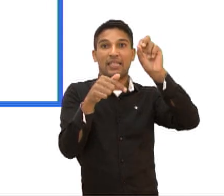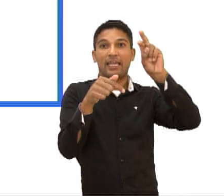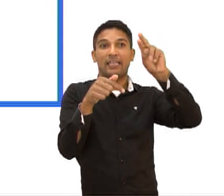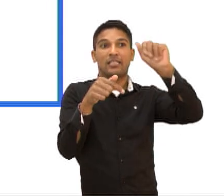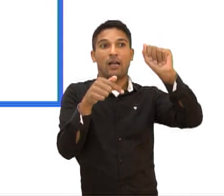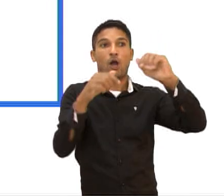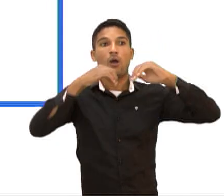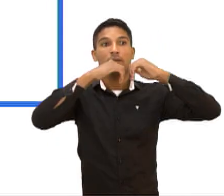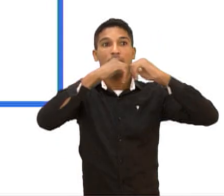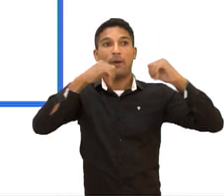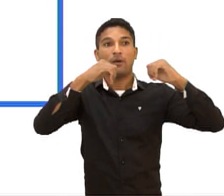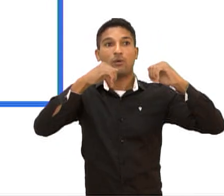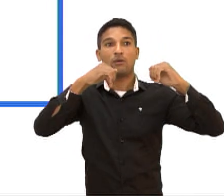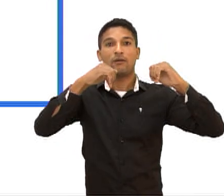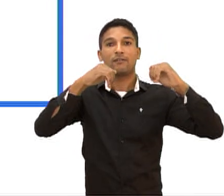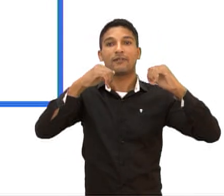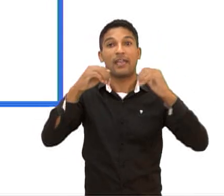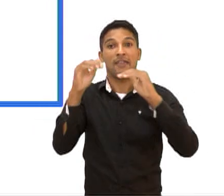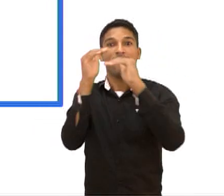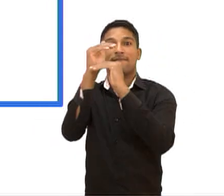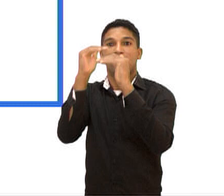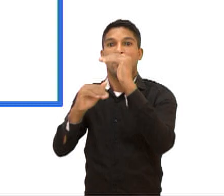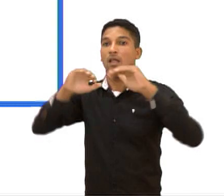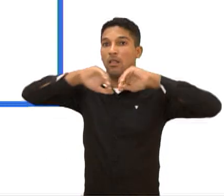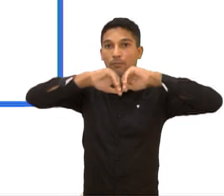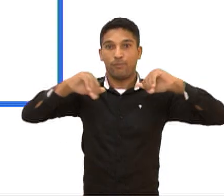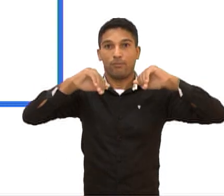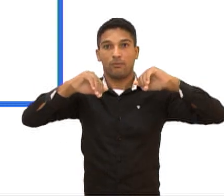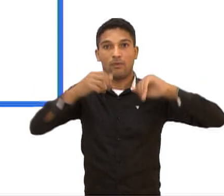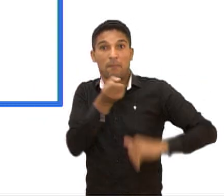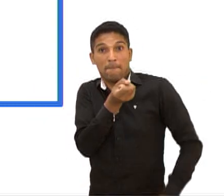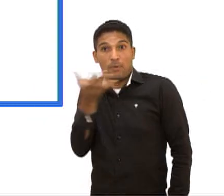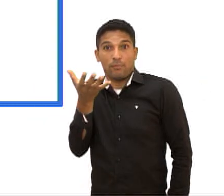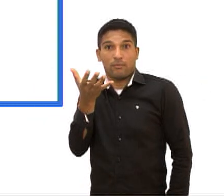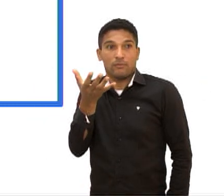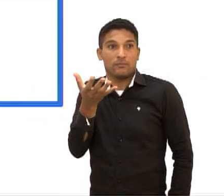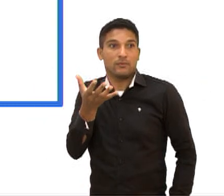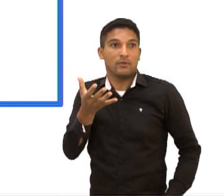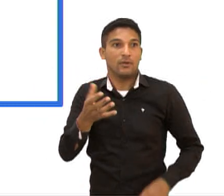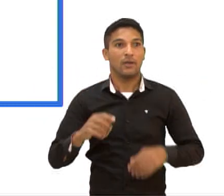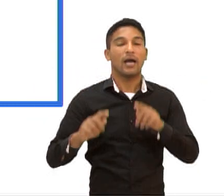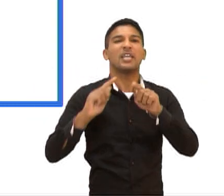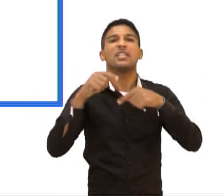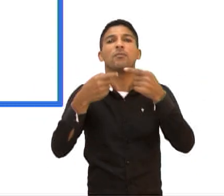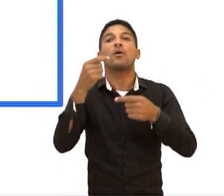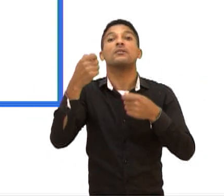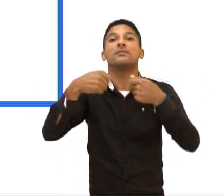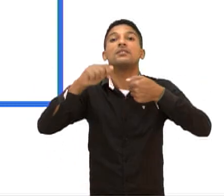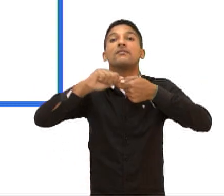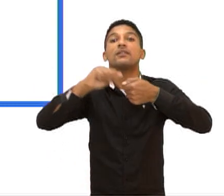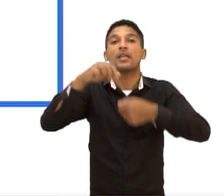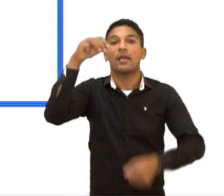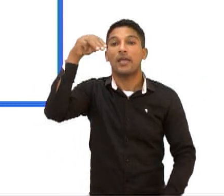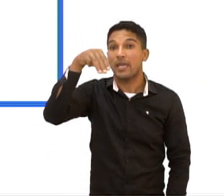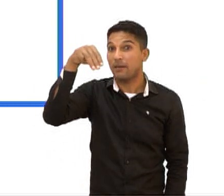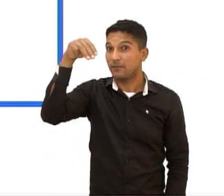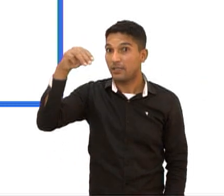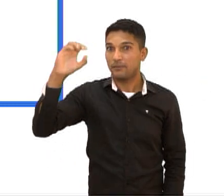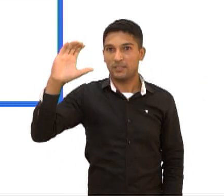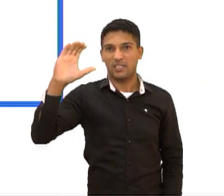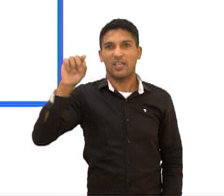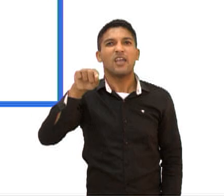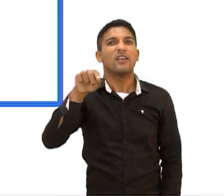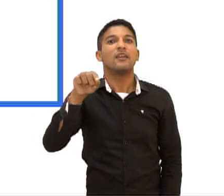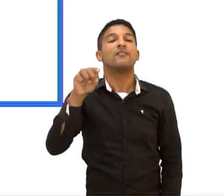fracionária, certo? E depois estou fazendo o quê? O cálculo do mínimo múltiplo comum, o MMC, que vocês já